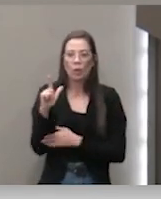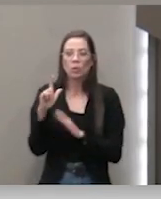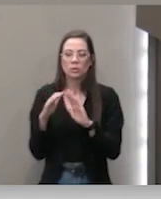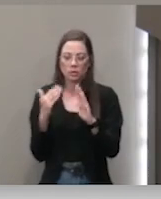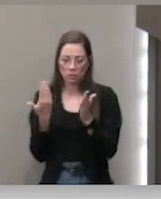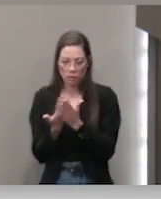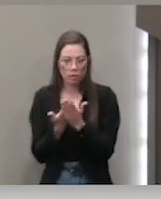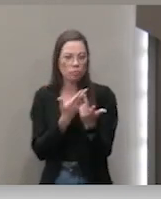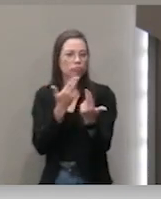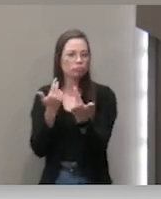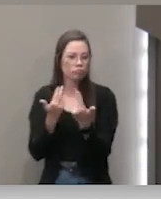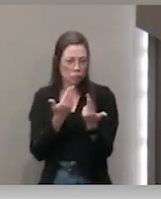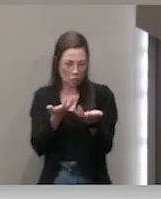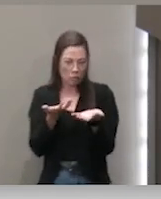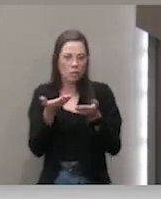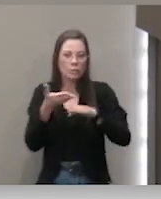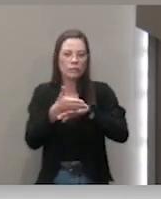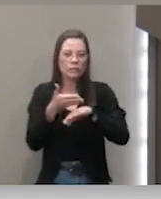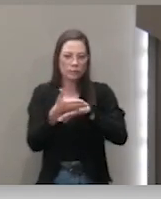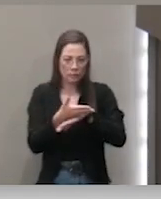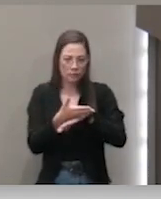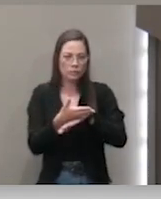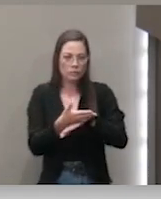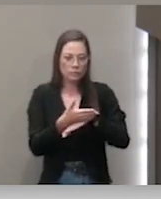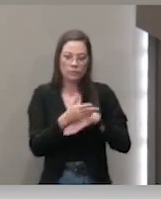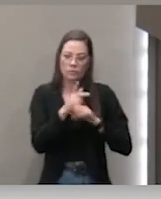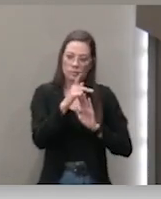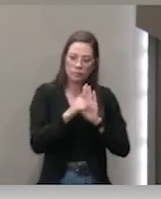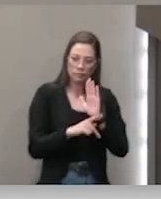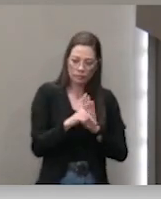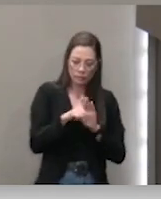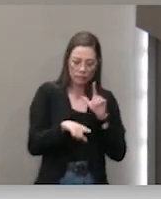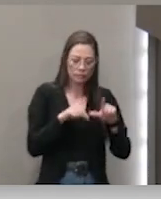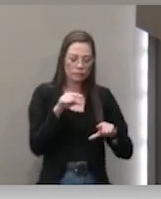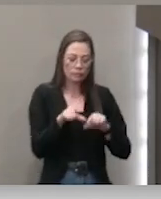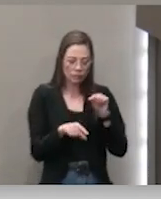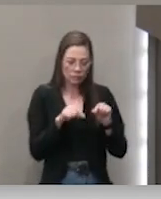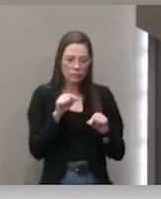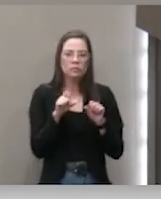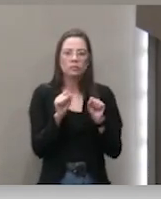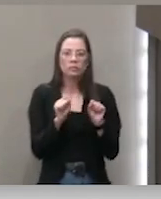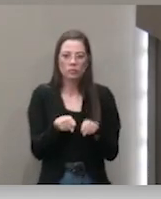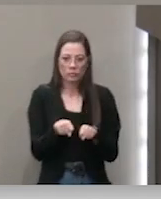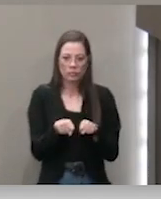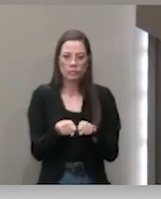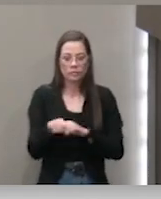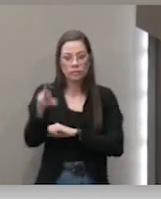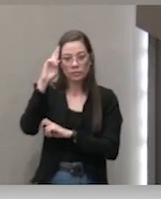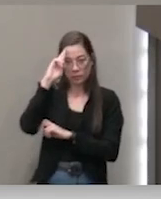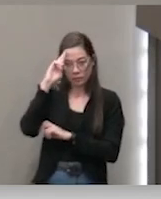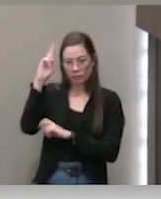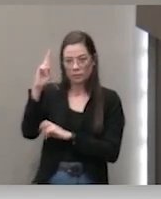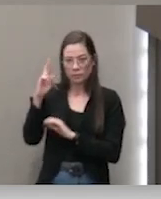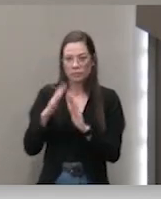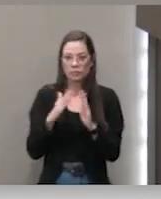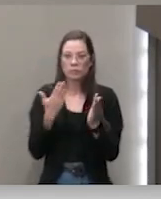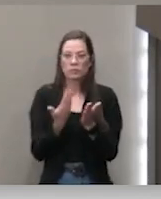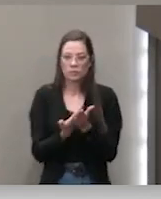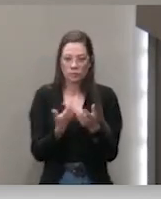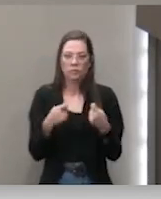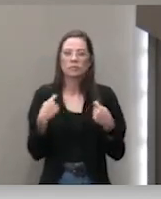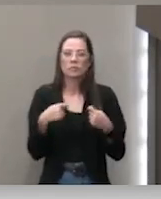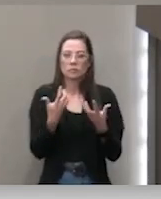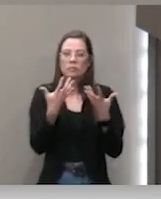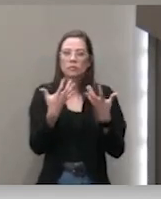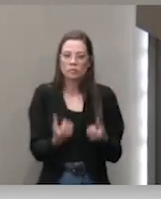escolas que quiserem. Passa-se por um projeto seletivo. A direção da escola tem que querer,